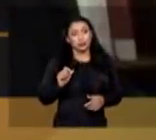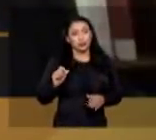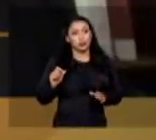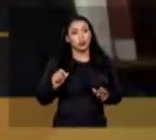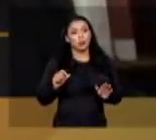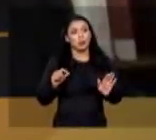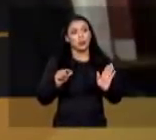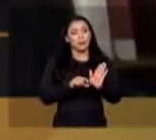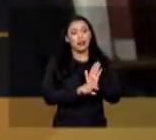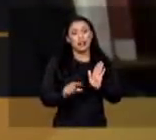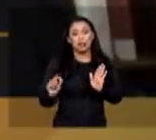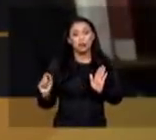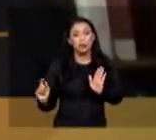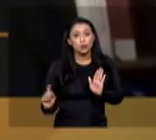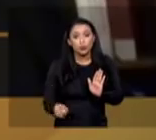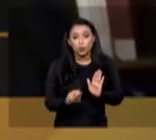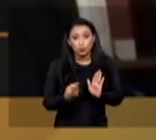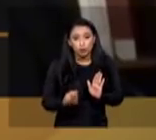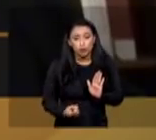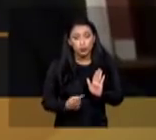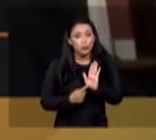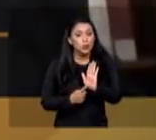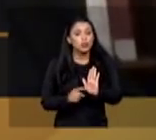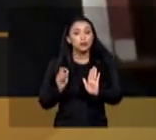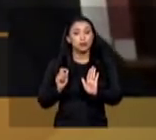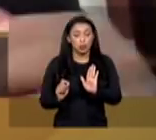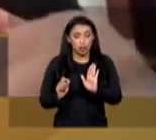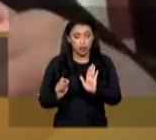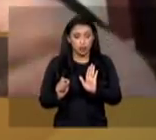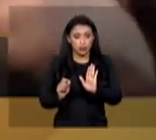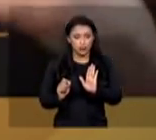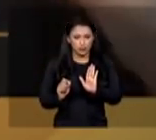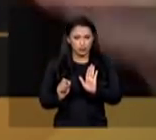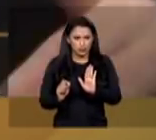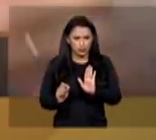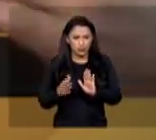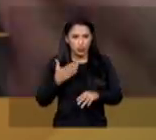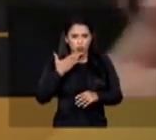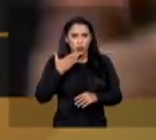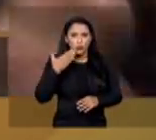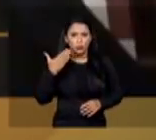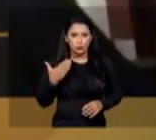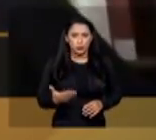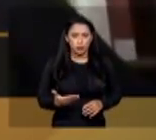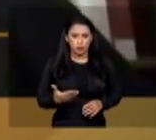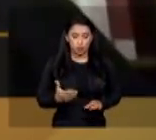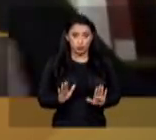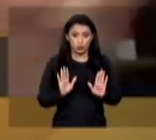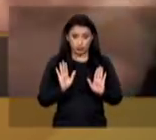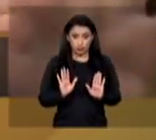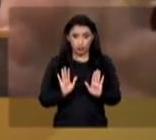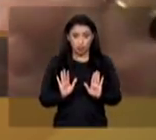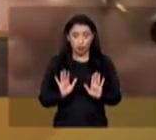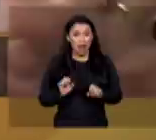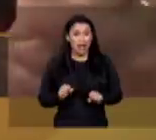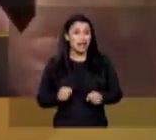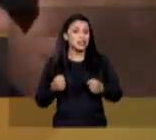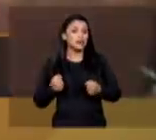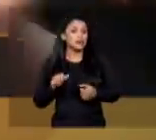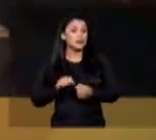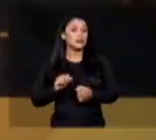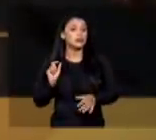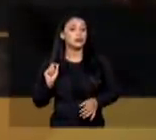parágrafo, simplesmente em caráter subsidiário, como um pedido subsidiário. E a defesa o que